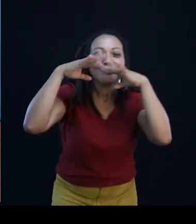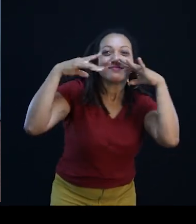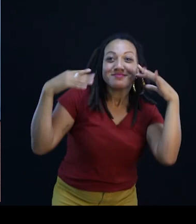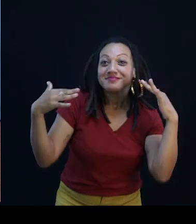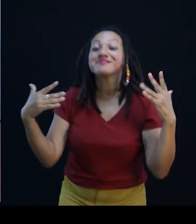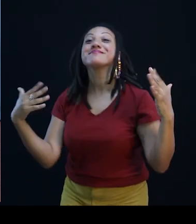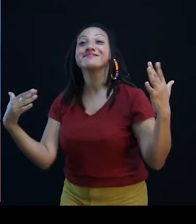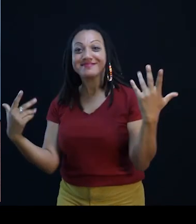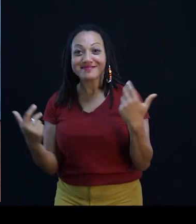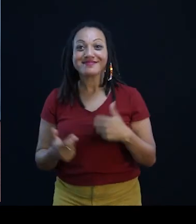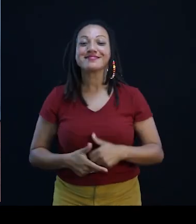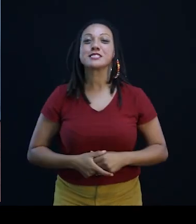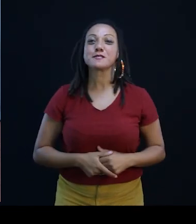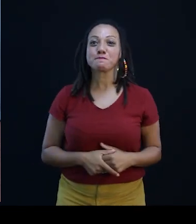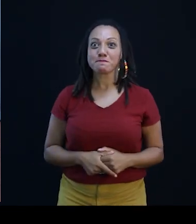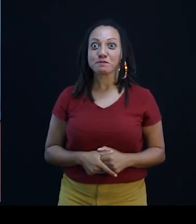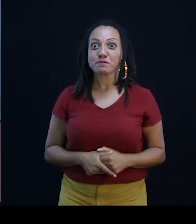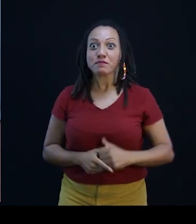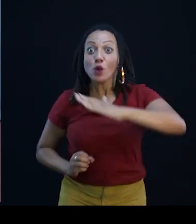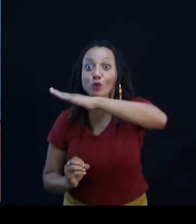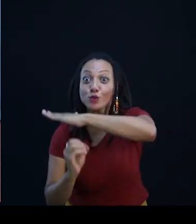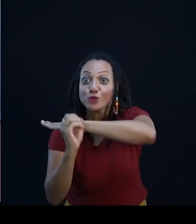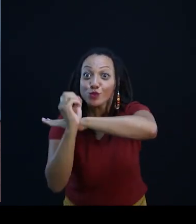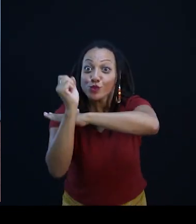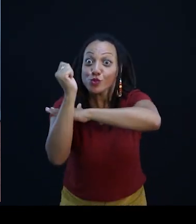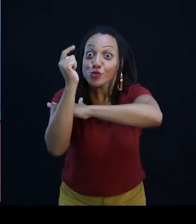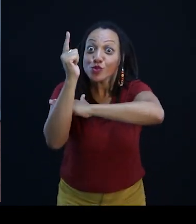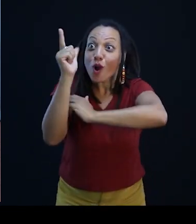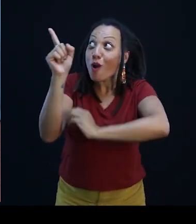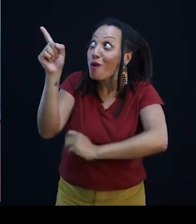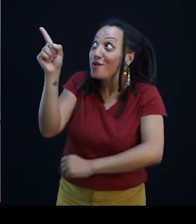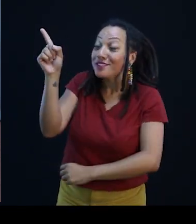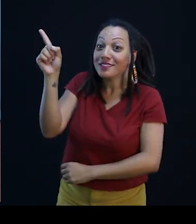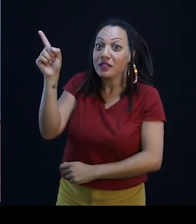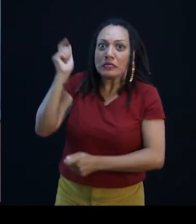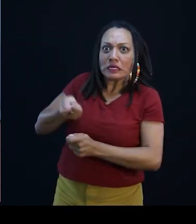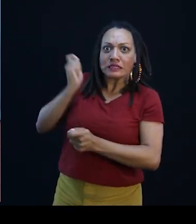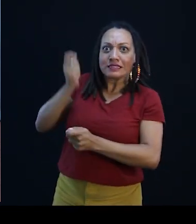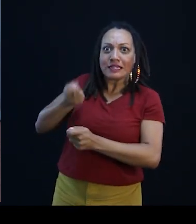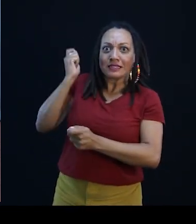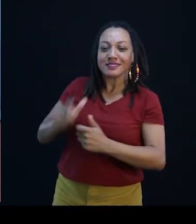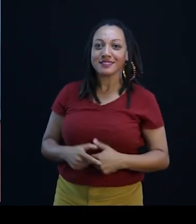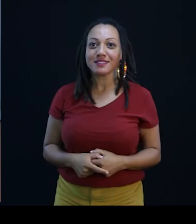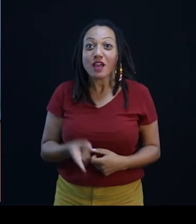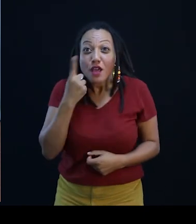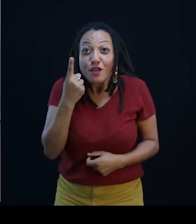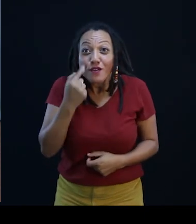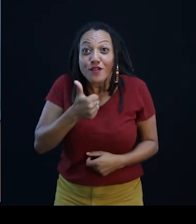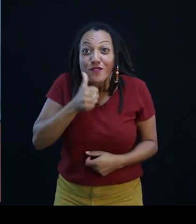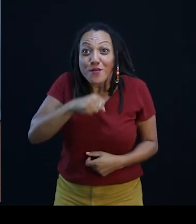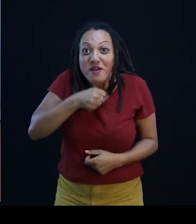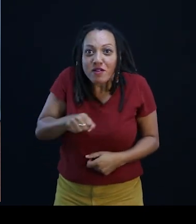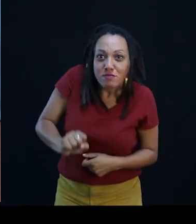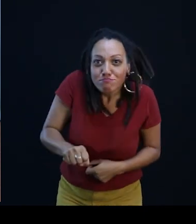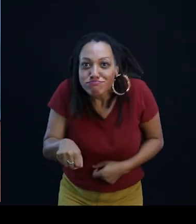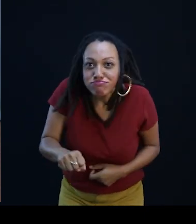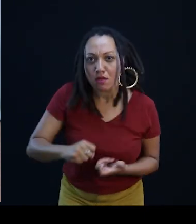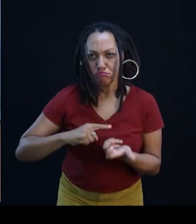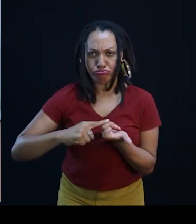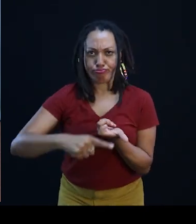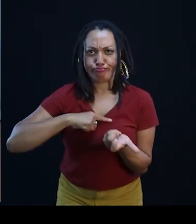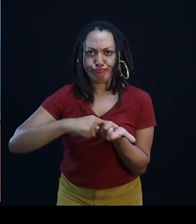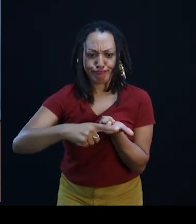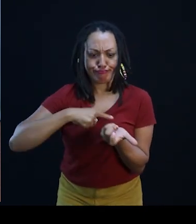Quanto mais lava, mais cheira. O sol vem nascendo ali. Eu vi uma velhinha